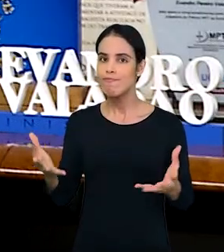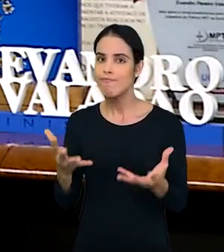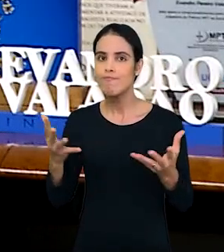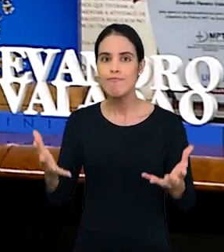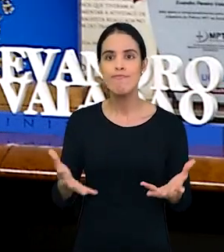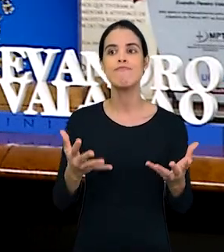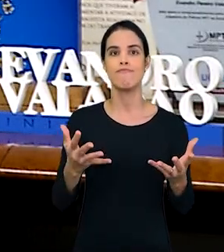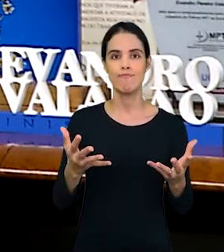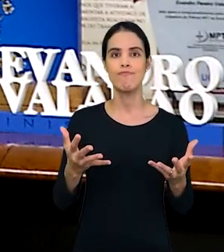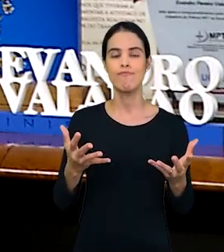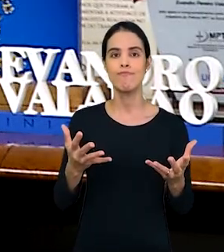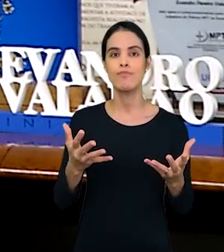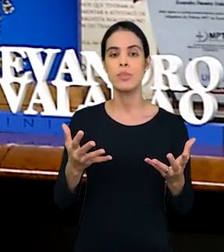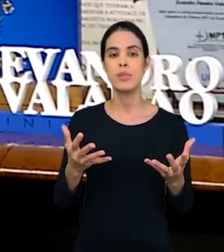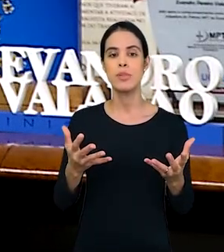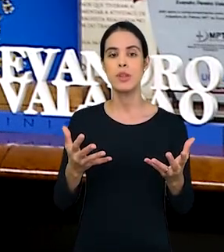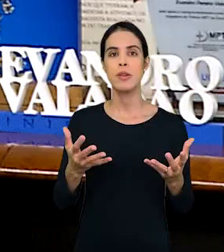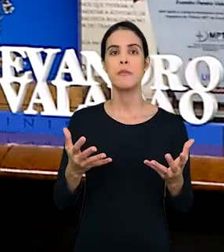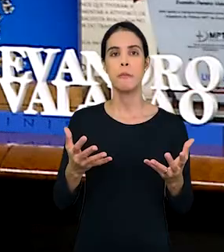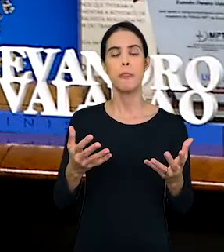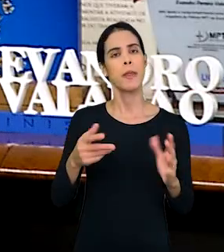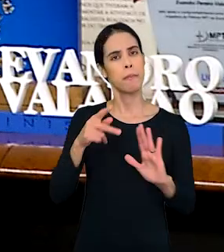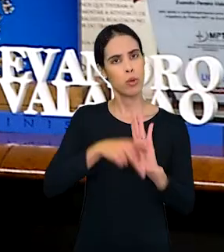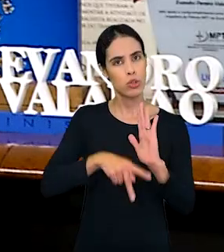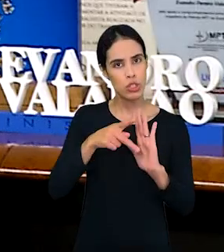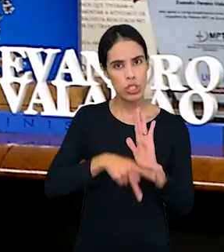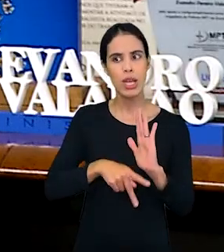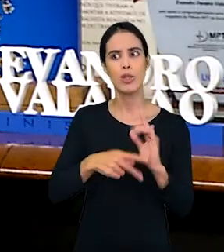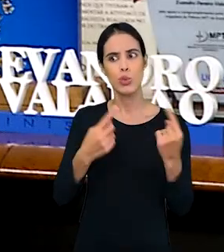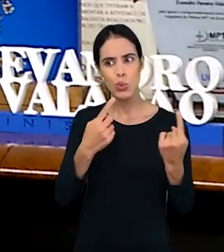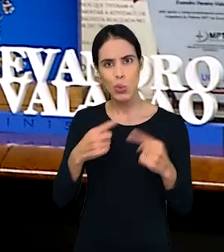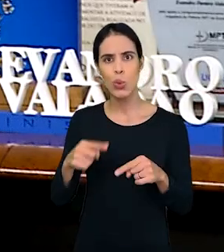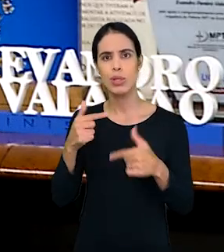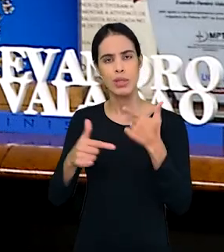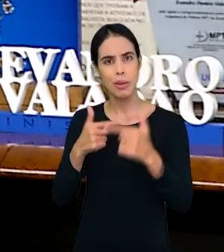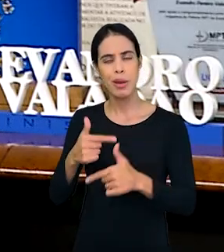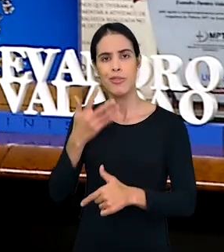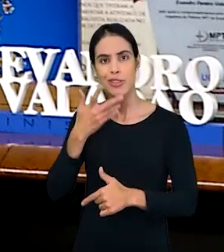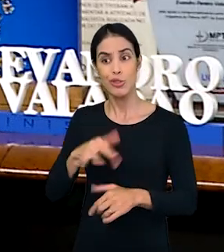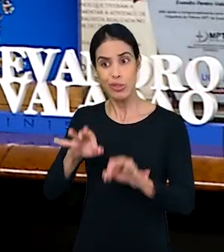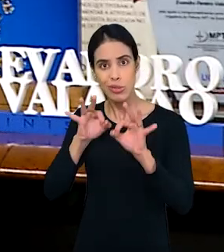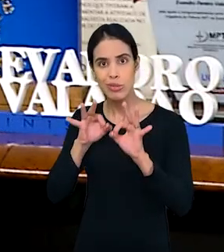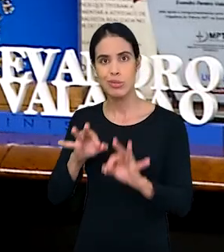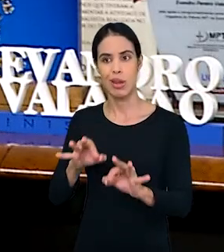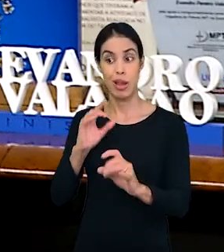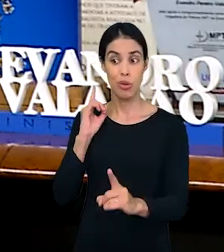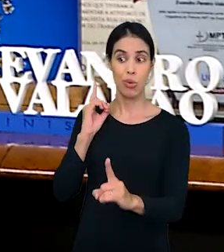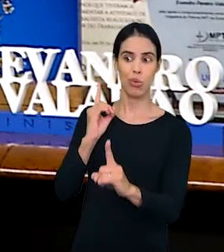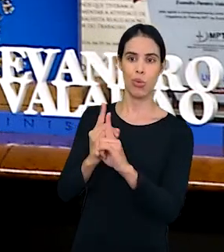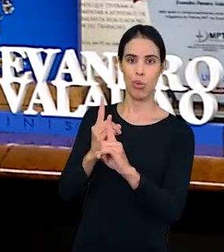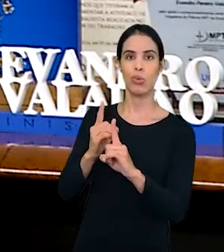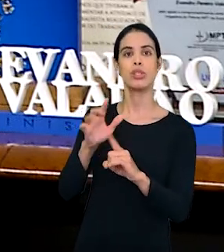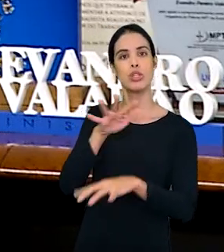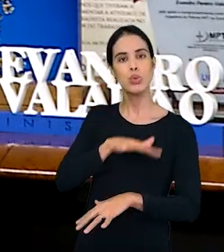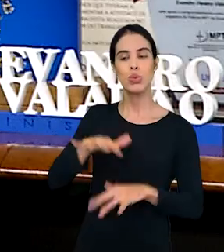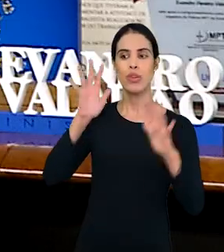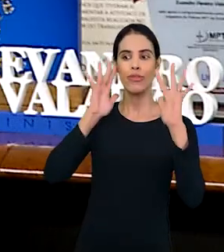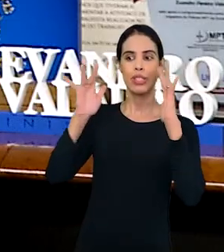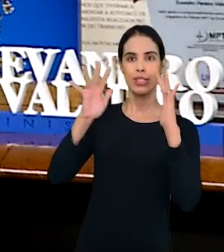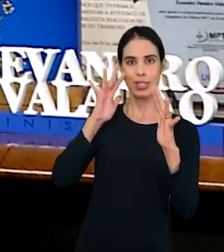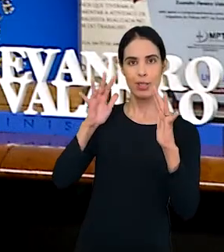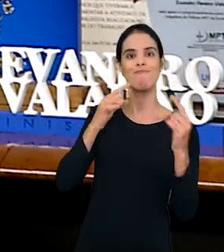programas de combate ao trabalho infantil, efetivamente, de conscientização. Então,